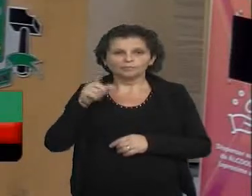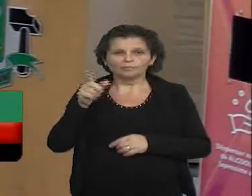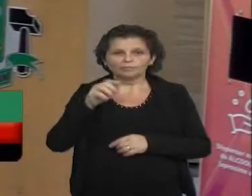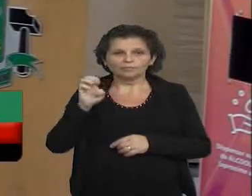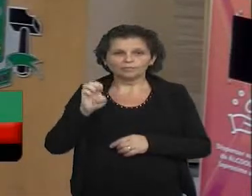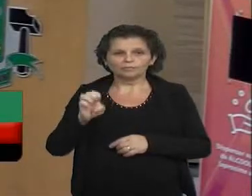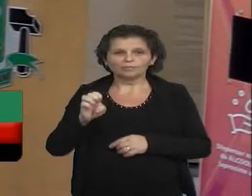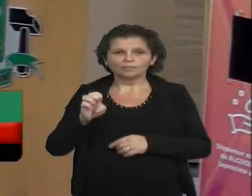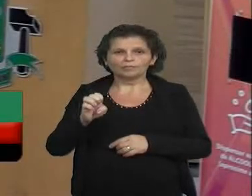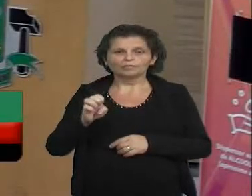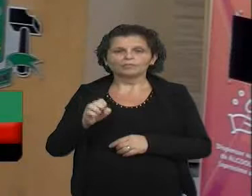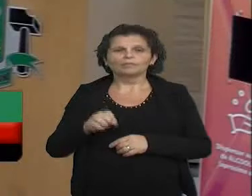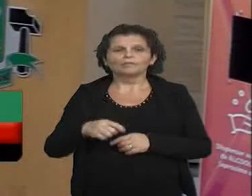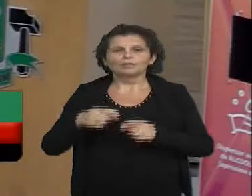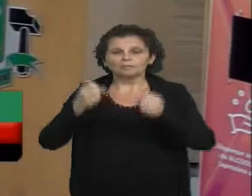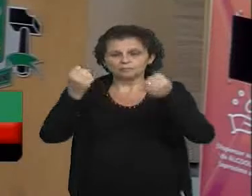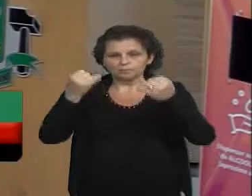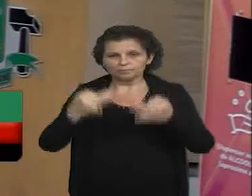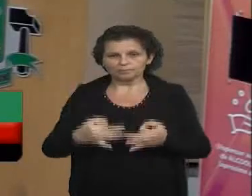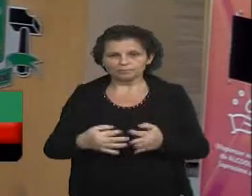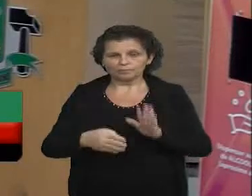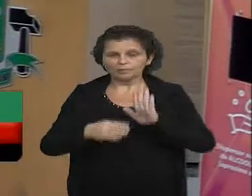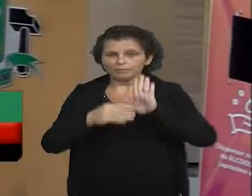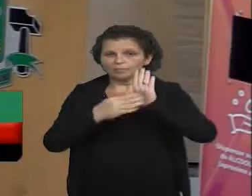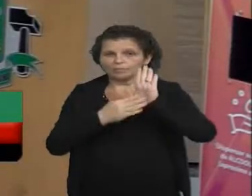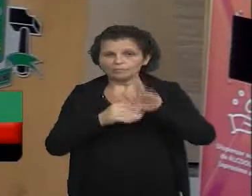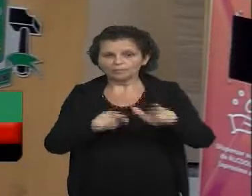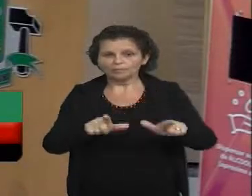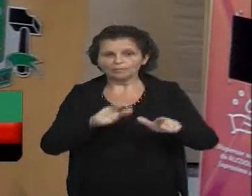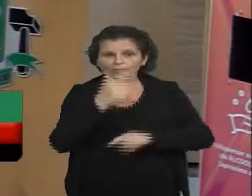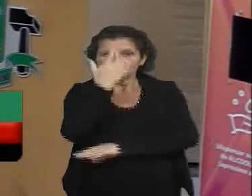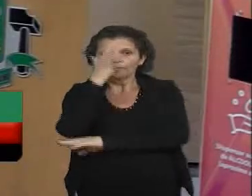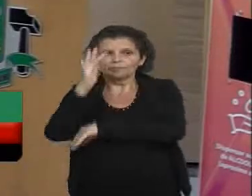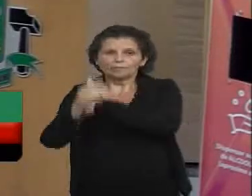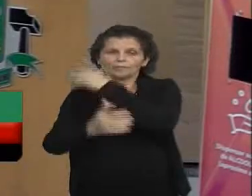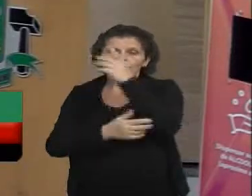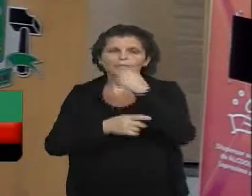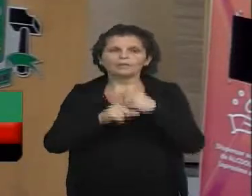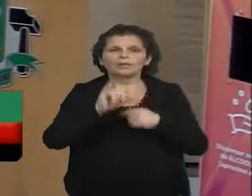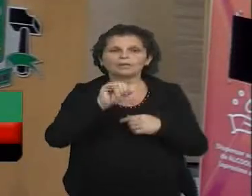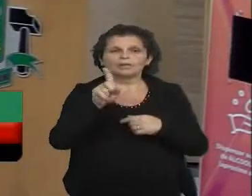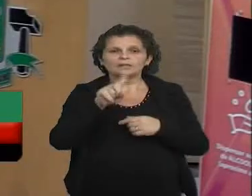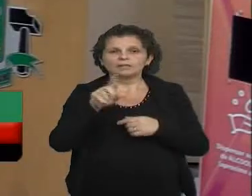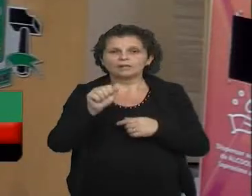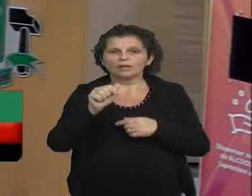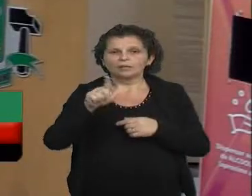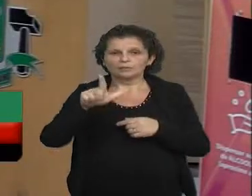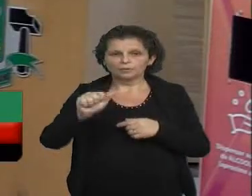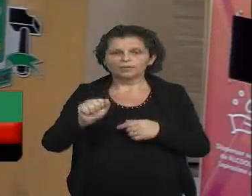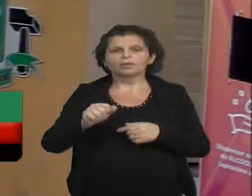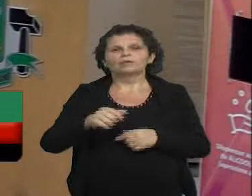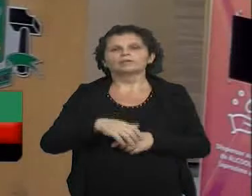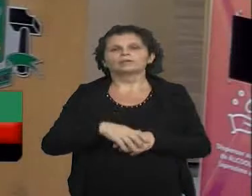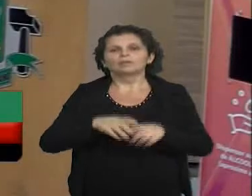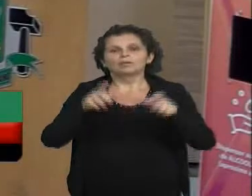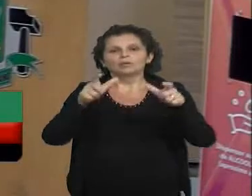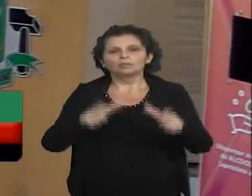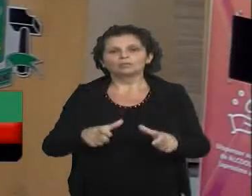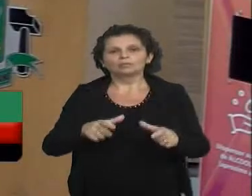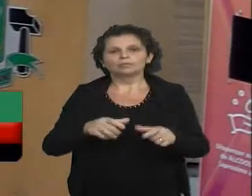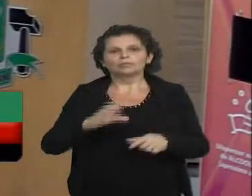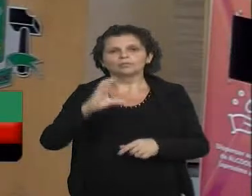Carlos Santa Maria, dispõe sobre a denominação da Praça Isaura Lopes Vieira, localizada no